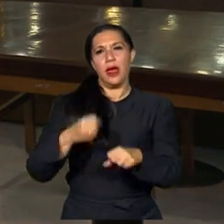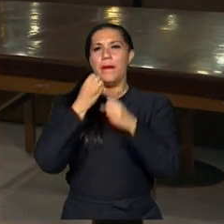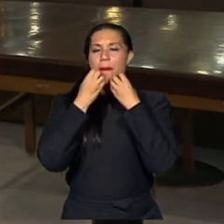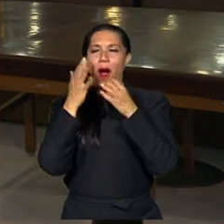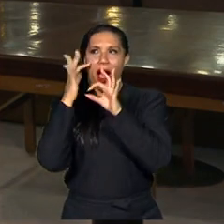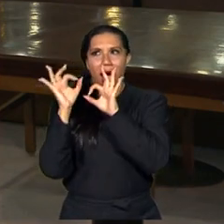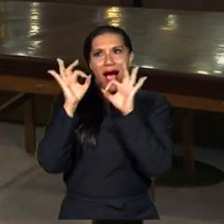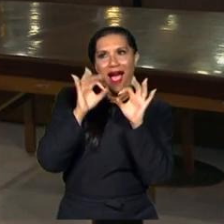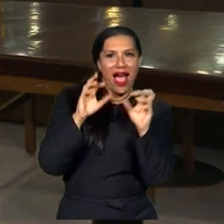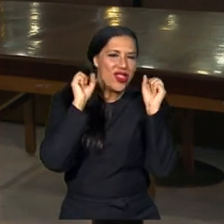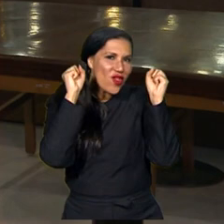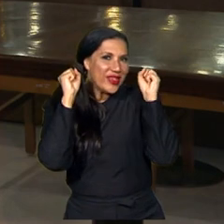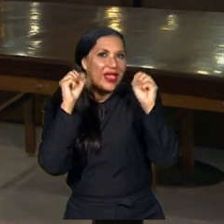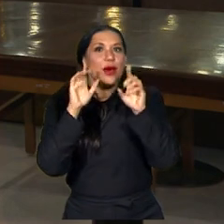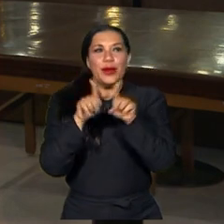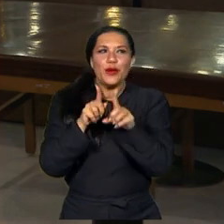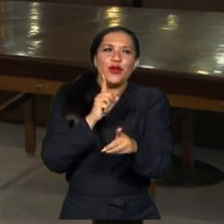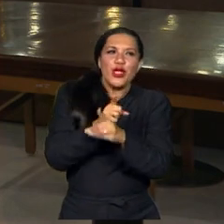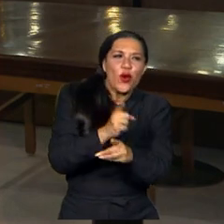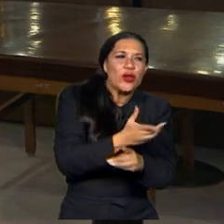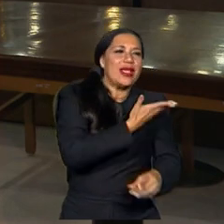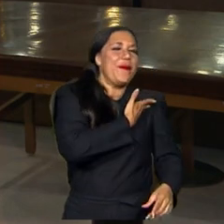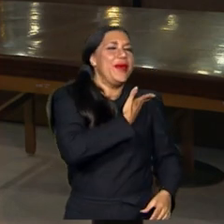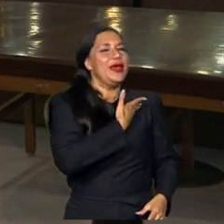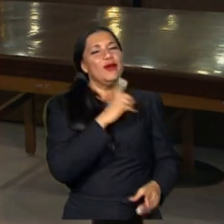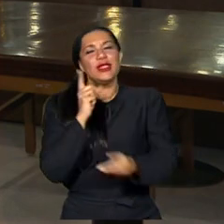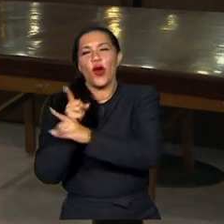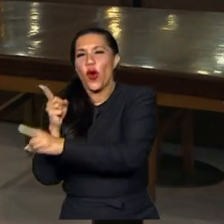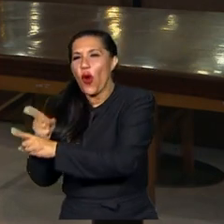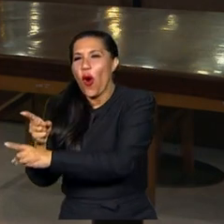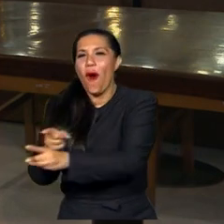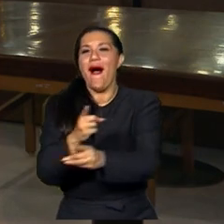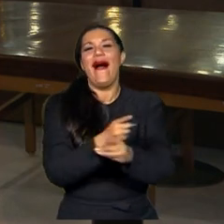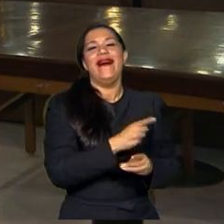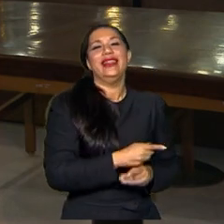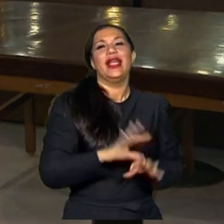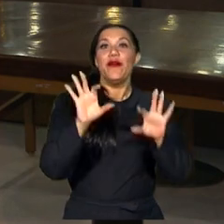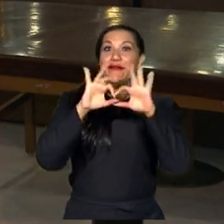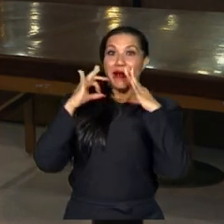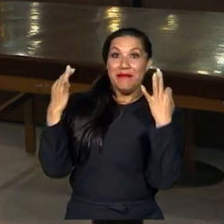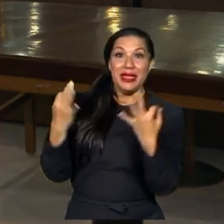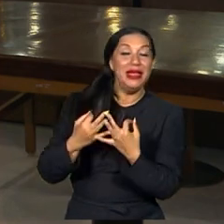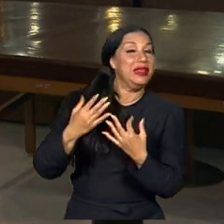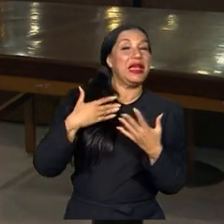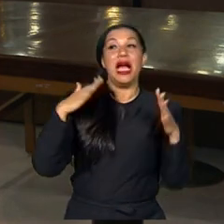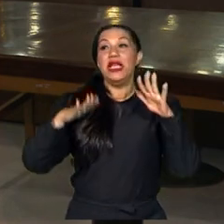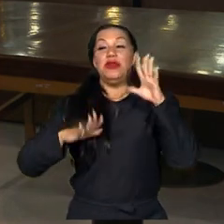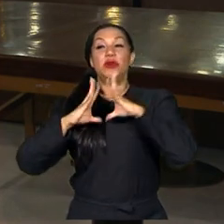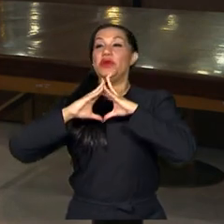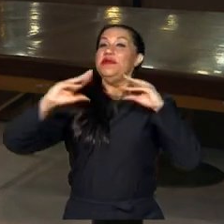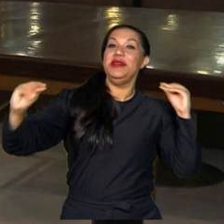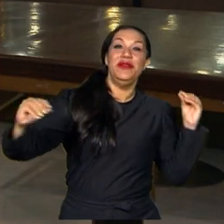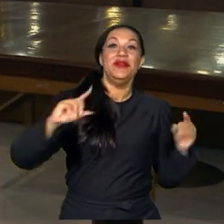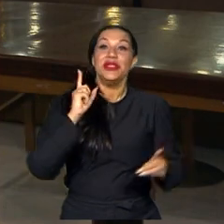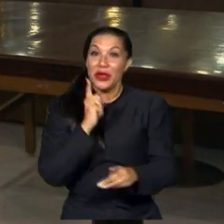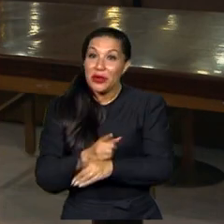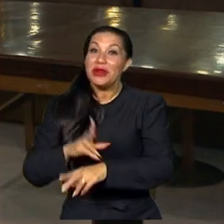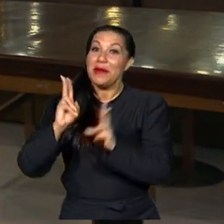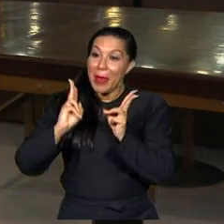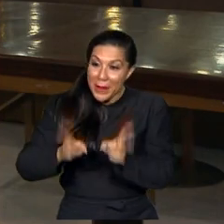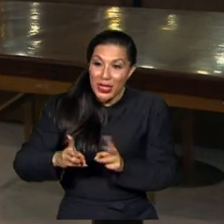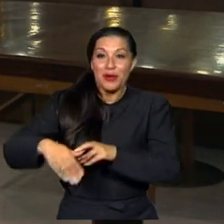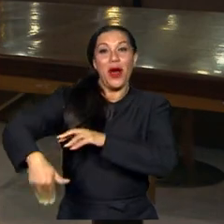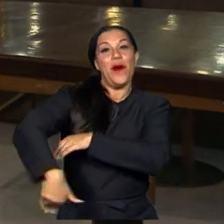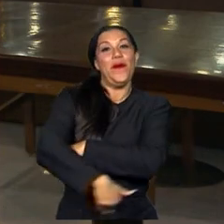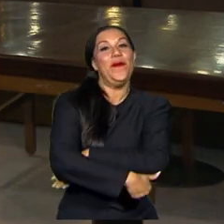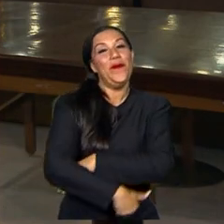assistir a partida, torcer para o time, você encontra os amigos, você encontra, às vezes, até familiares que você não vê faz tempo, você encontra na Rua Javari.